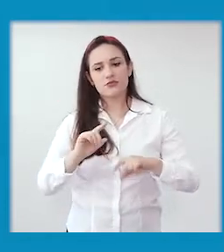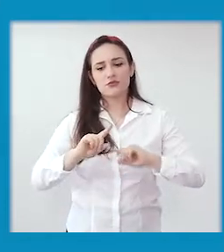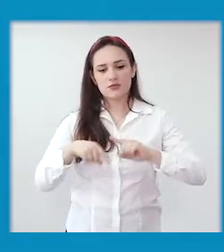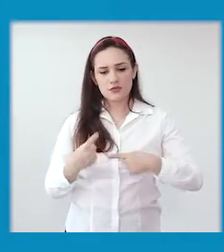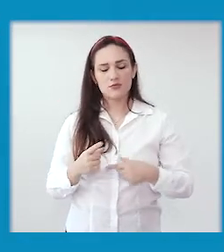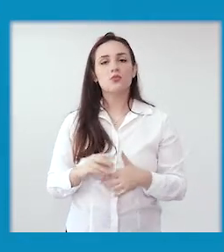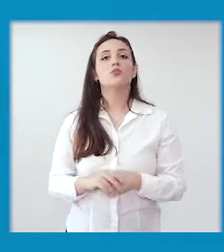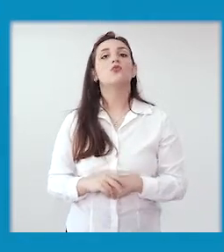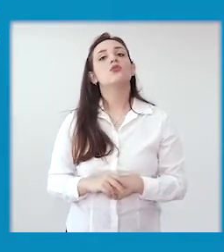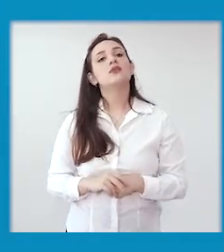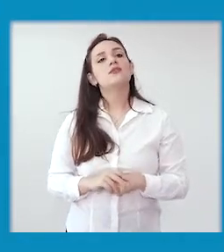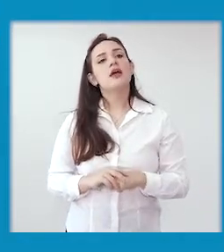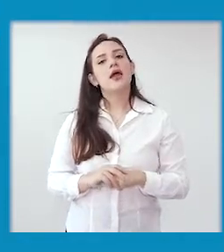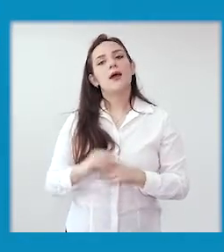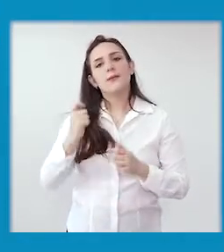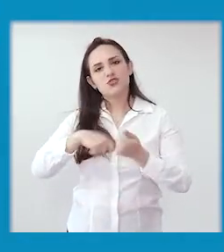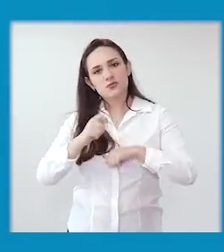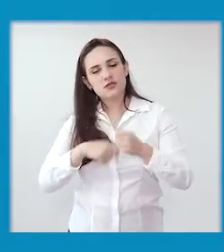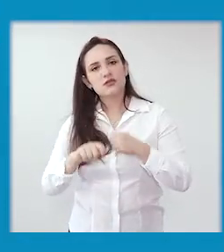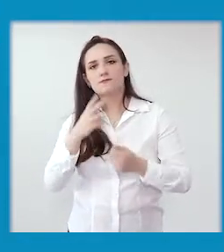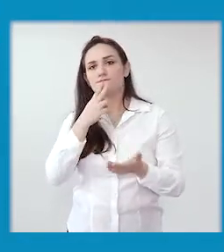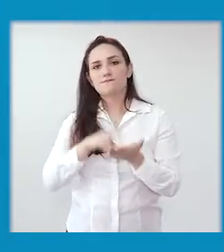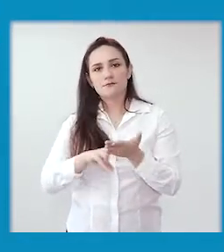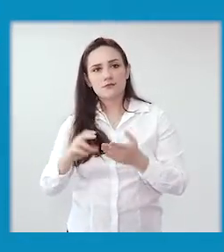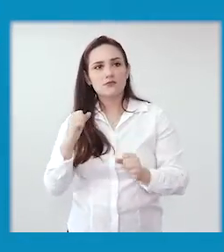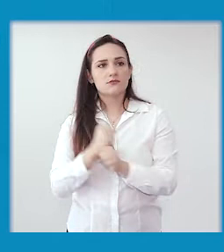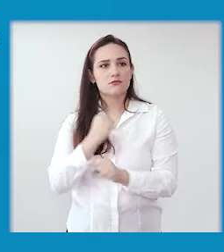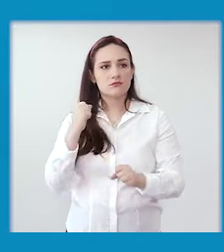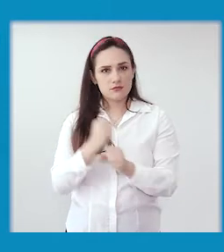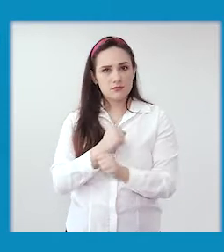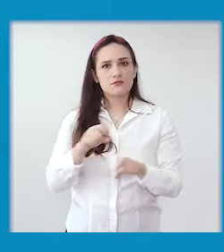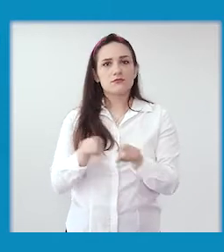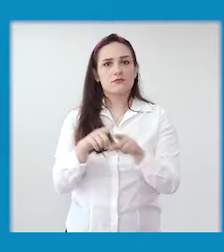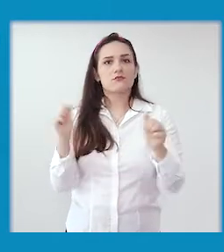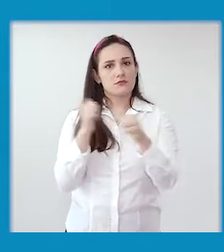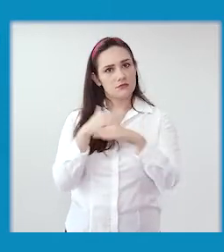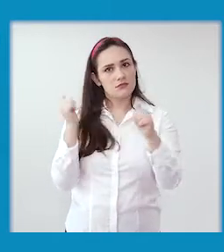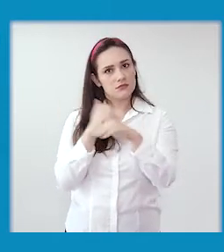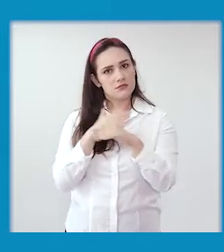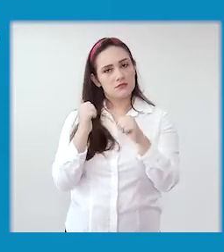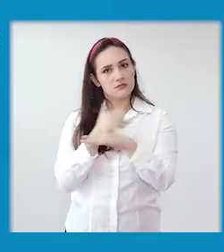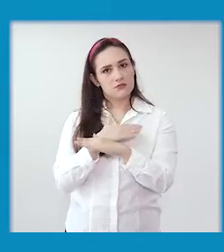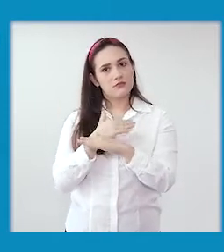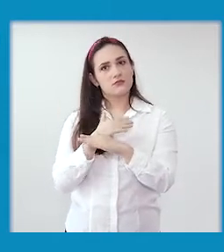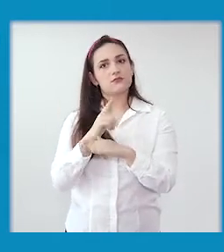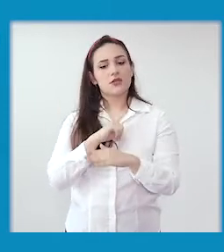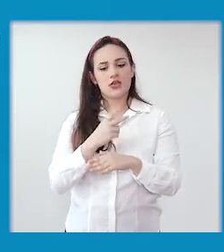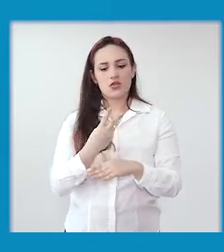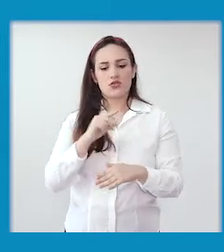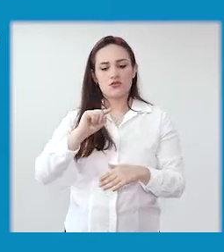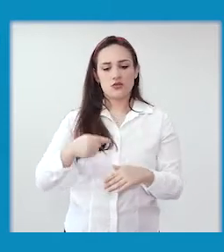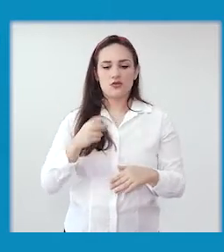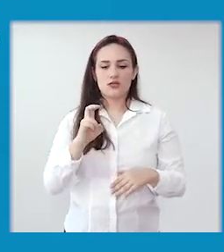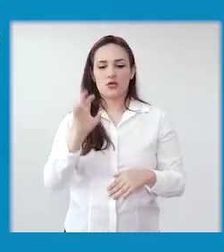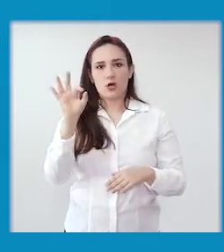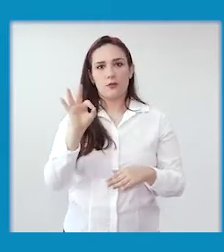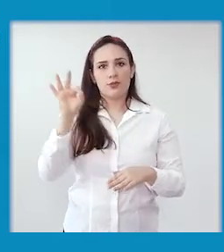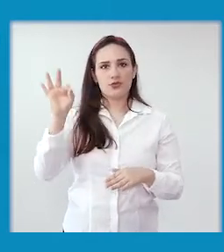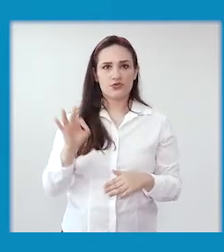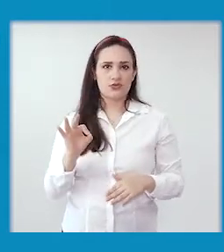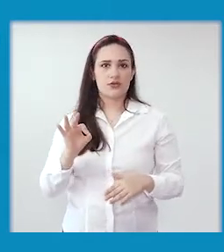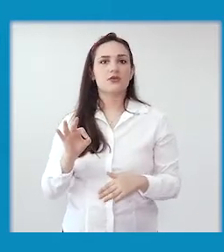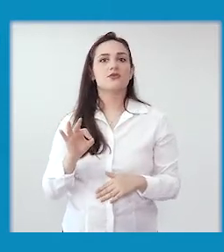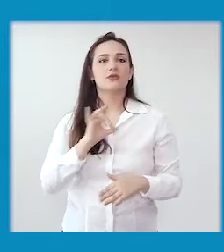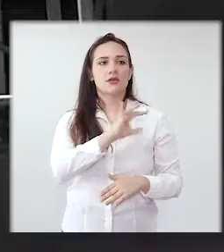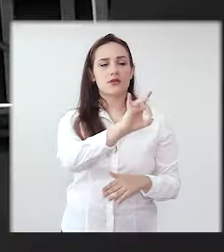administração pública, os correios, a construção civil e o transporte rodoviário de cargas, com 2,5% dos